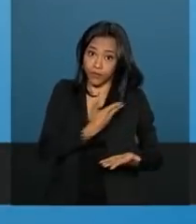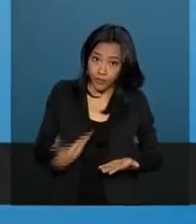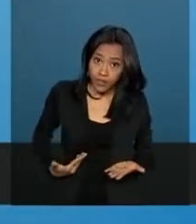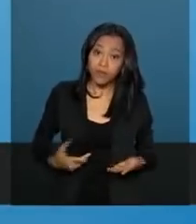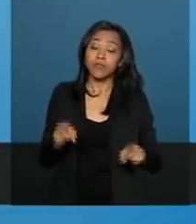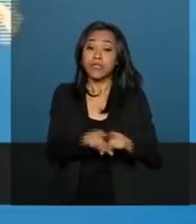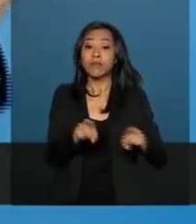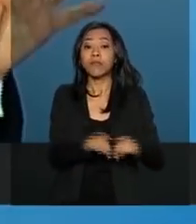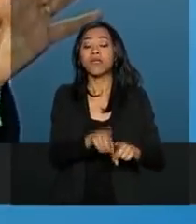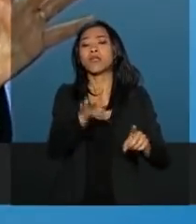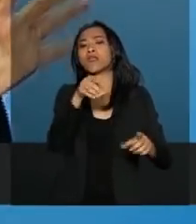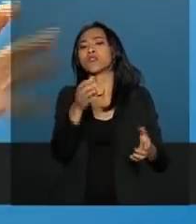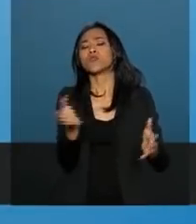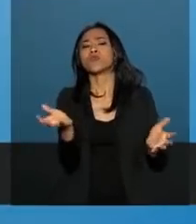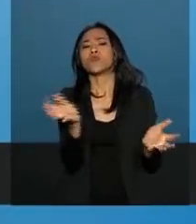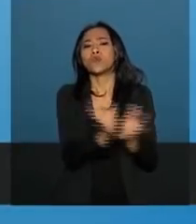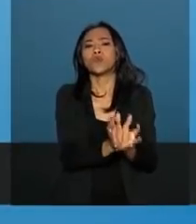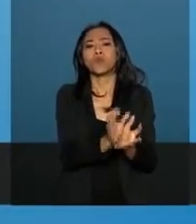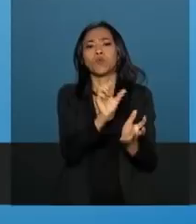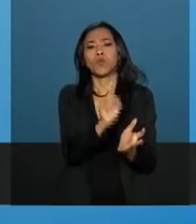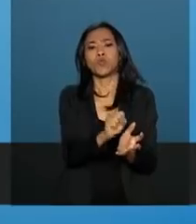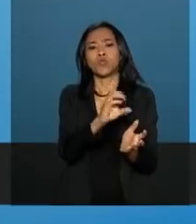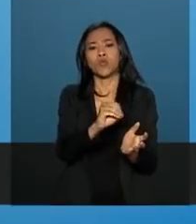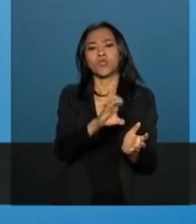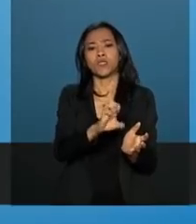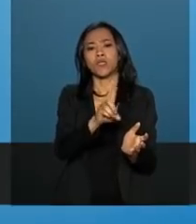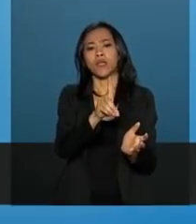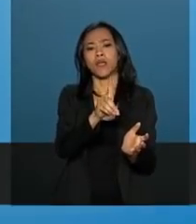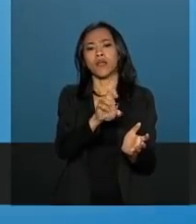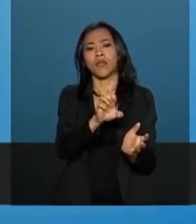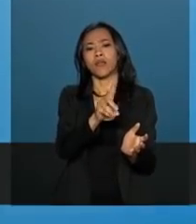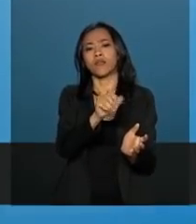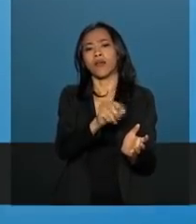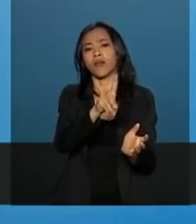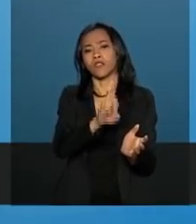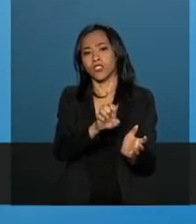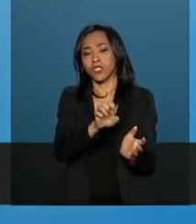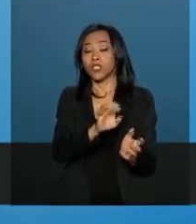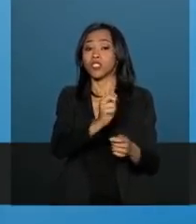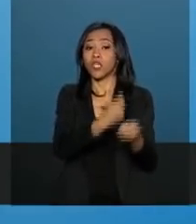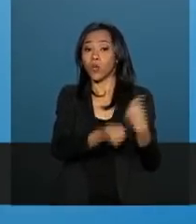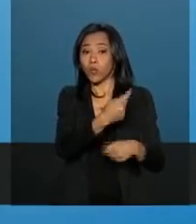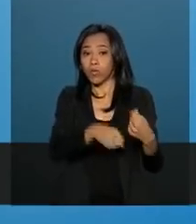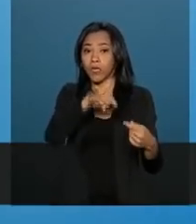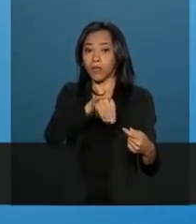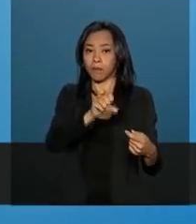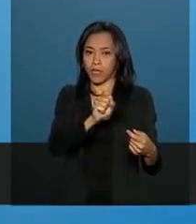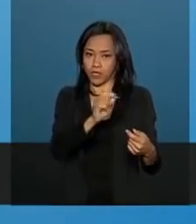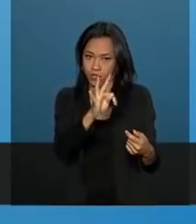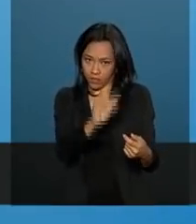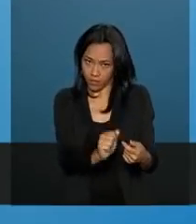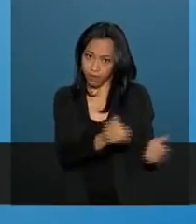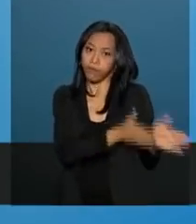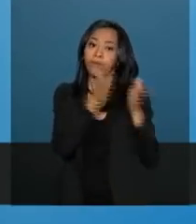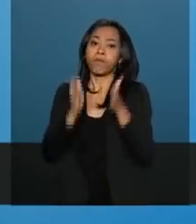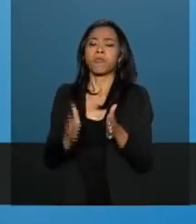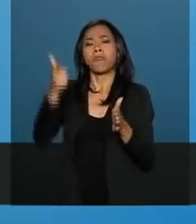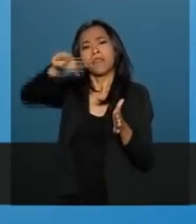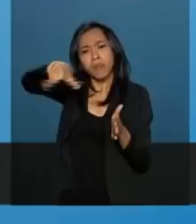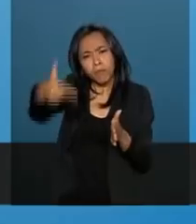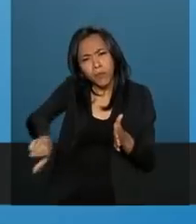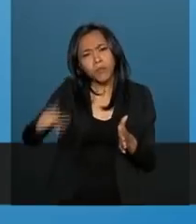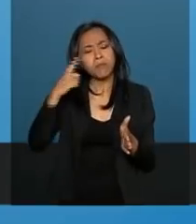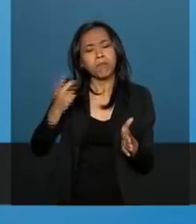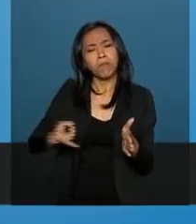mista. Logo depois, verificou-se mais que era preciso entregar ao setor privado, pelo menos no nosso sistema